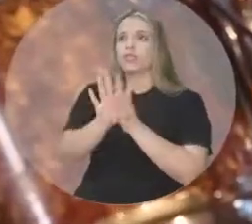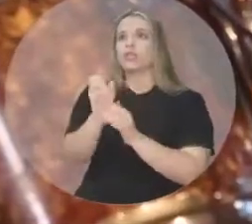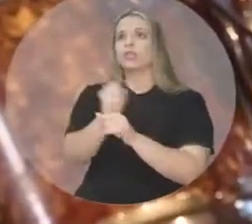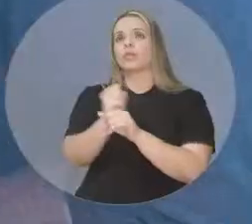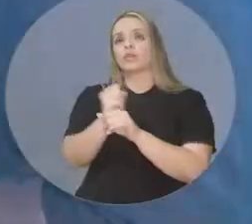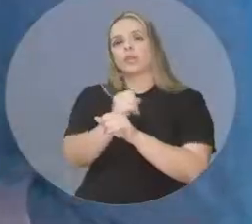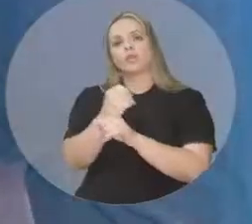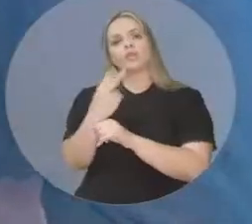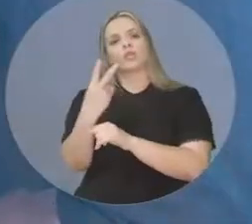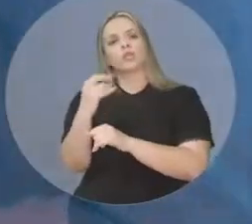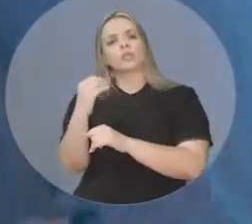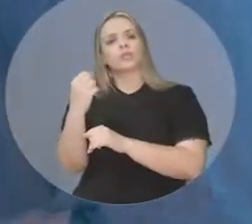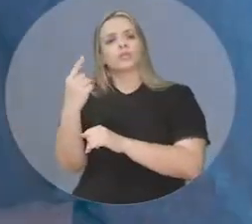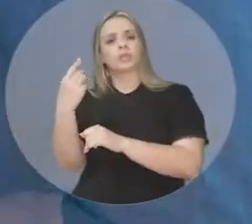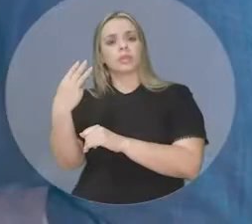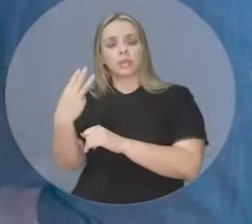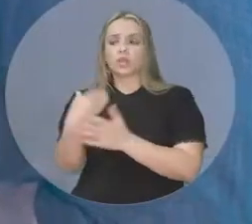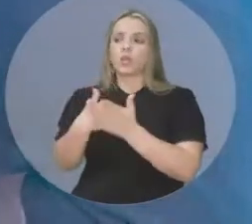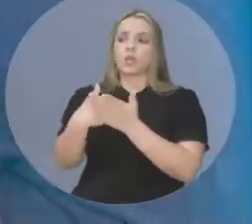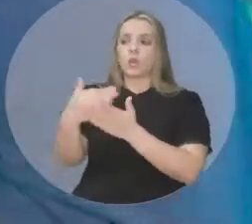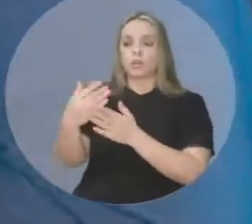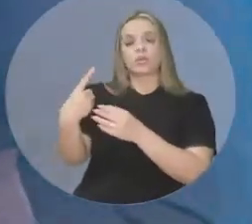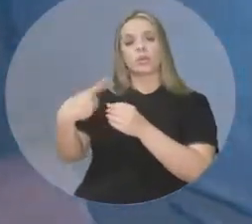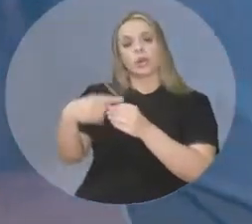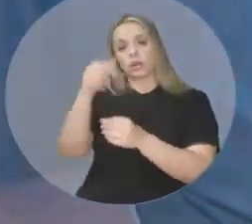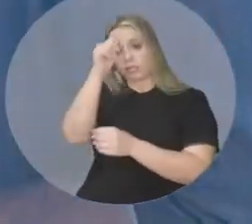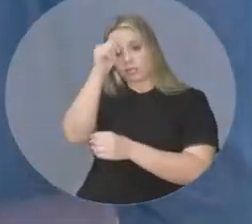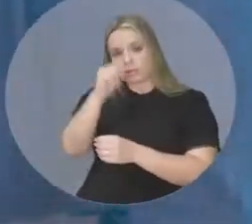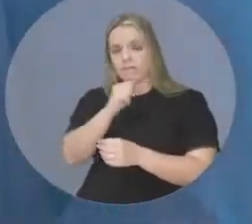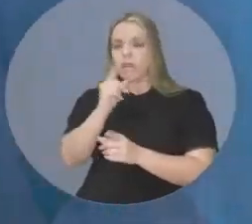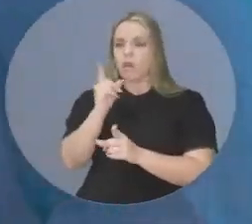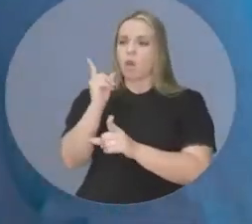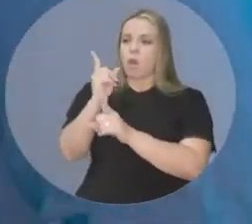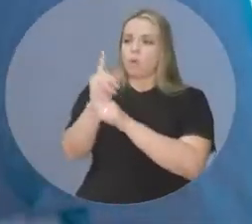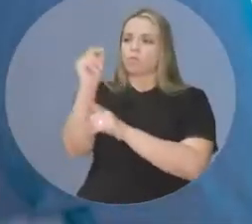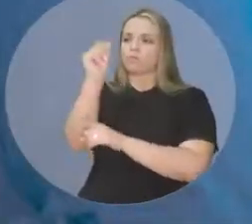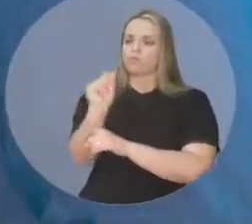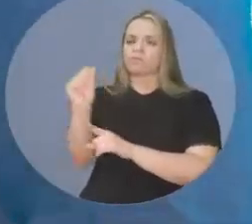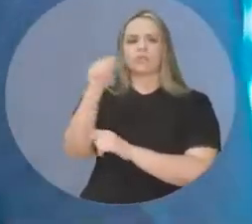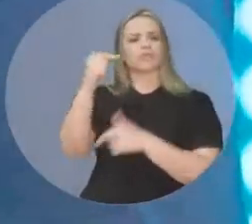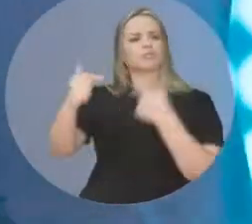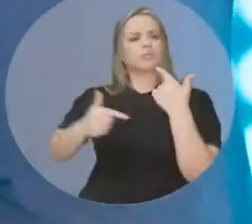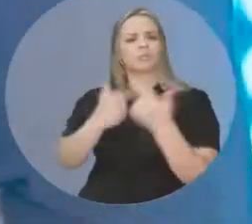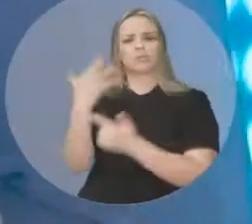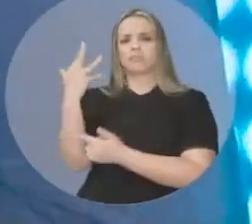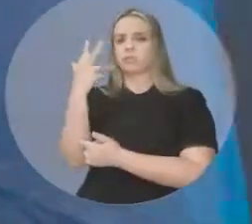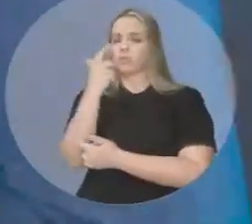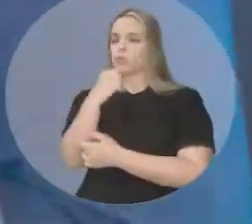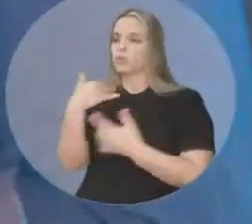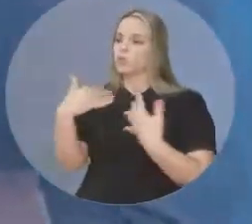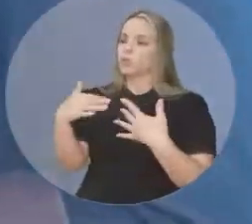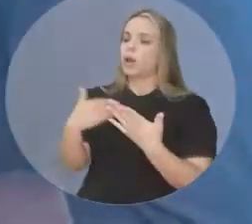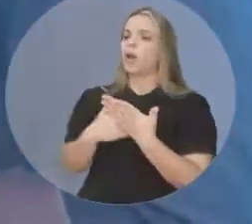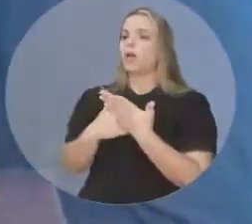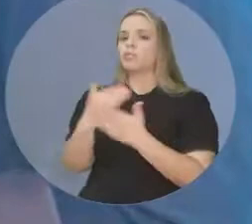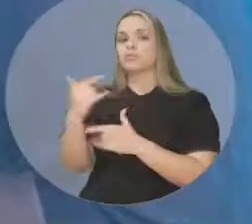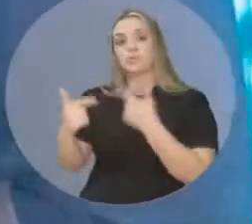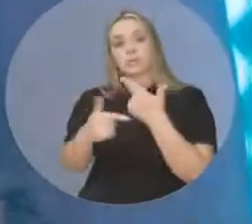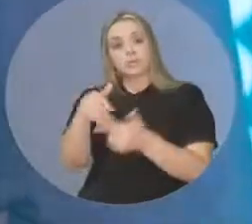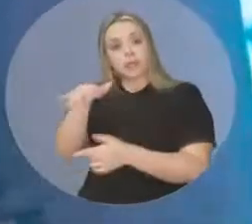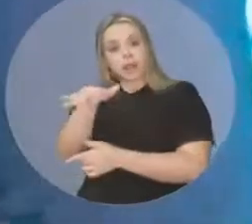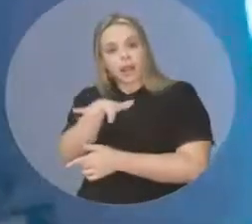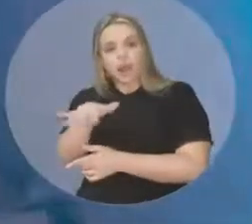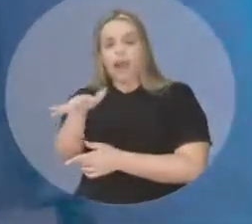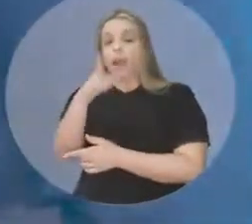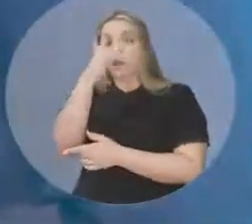seu pensamento, o que é que você busca trazer dentro de escolha de timbres, de levadas? Tem essa